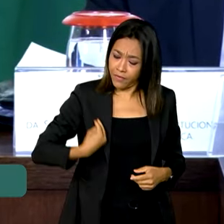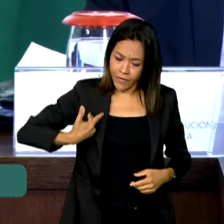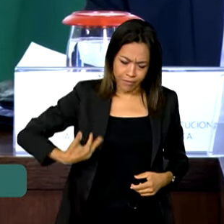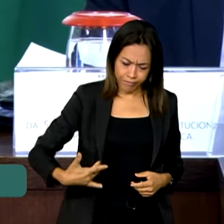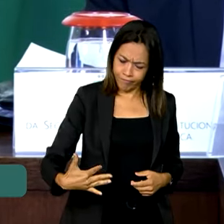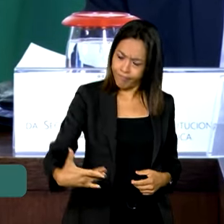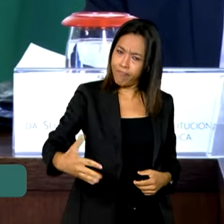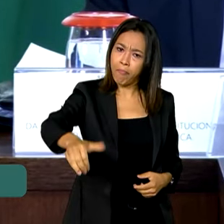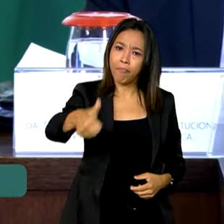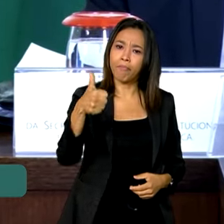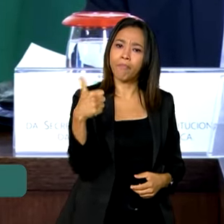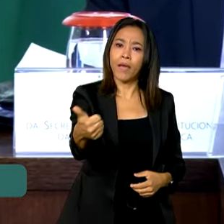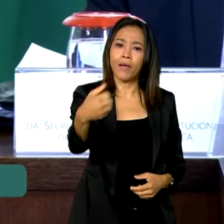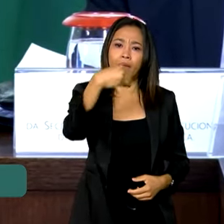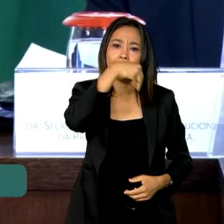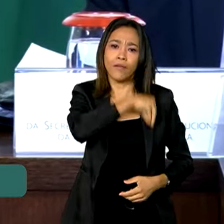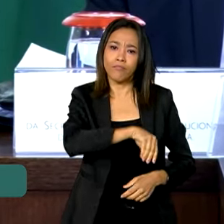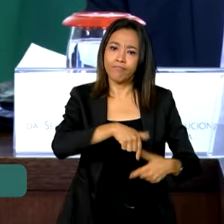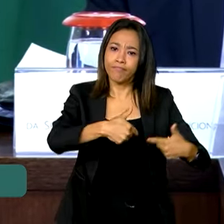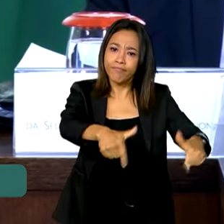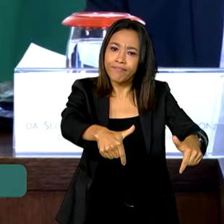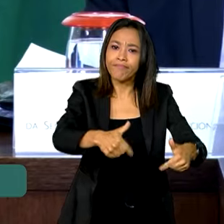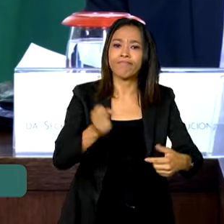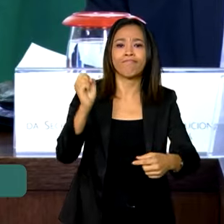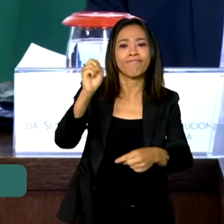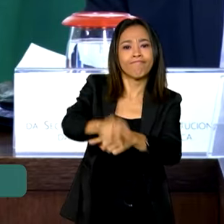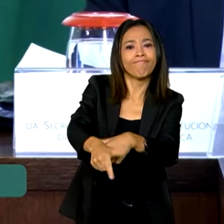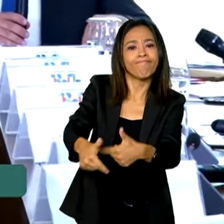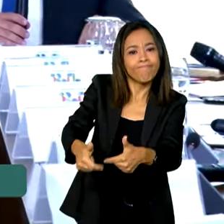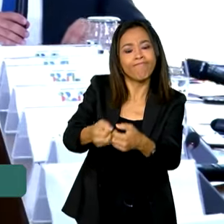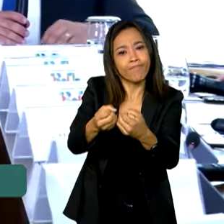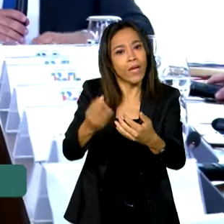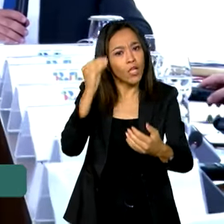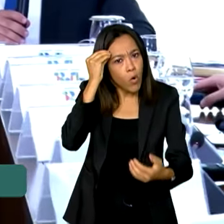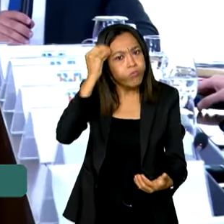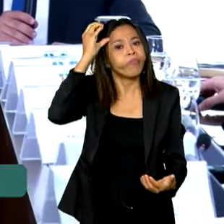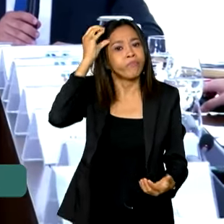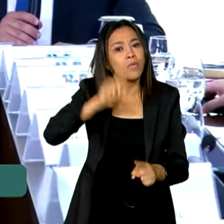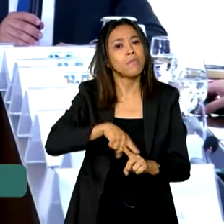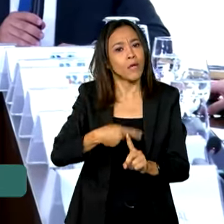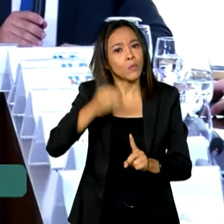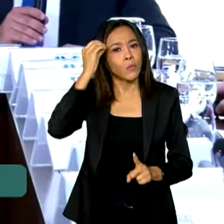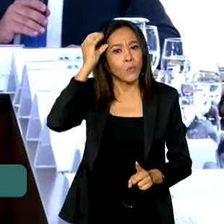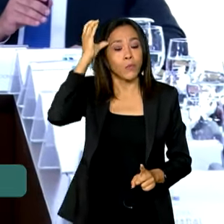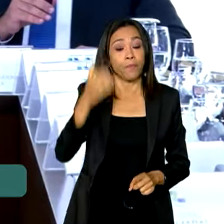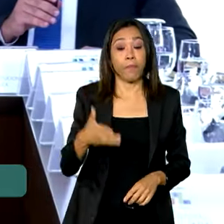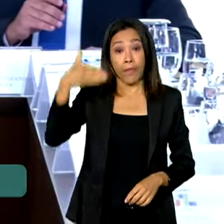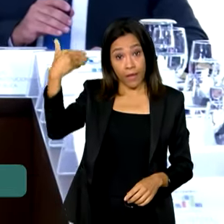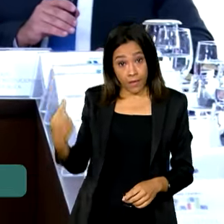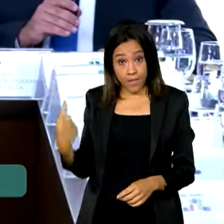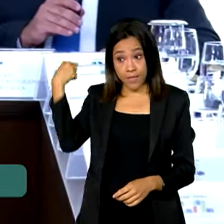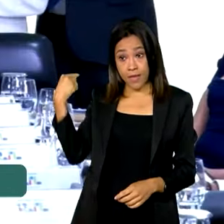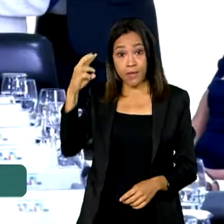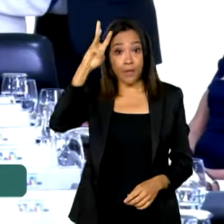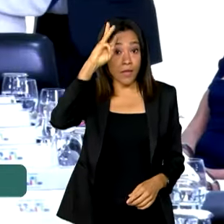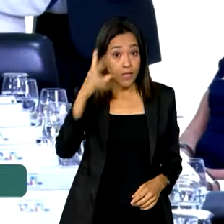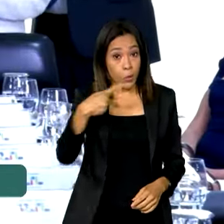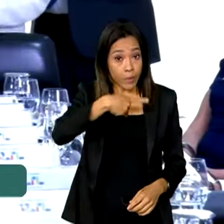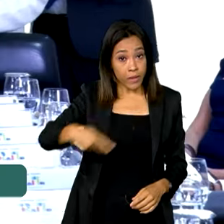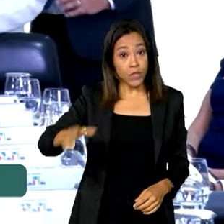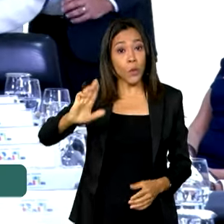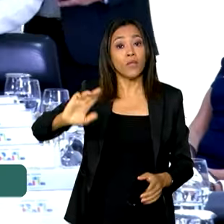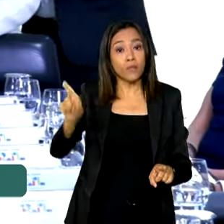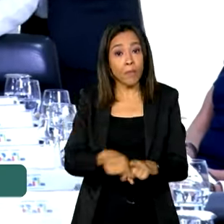ter emprego, bons empregos, bom salário, muito conhecimento. Além dessa lei, nessa terça-feira, o presidente Lula sancionou também um